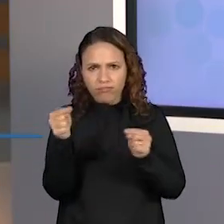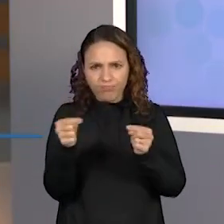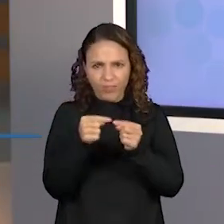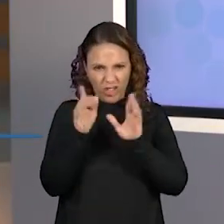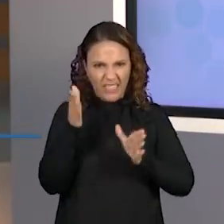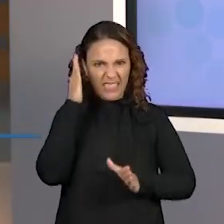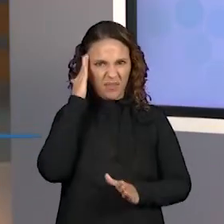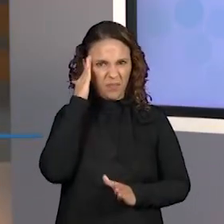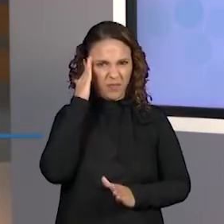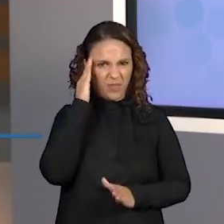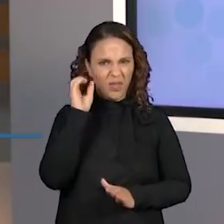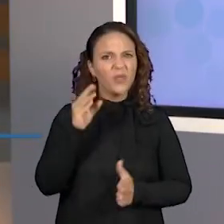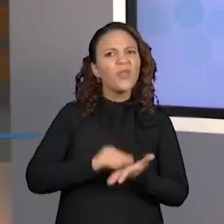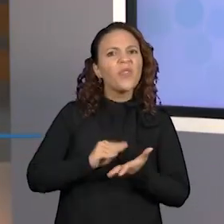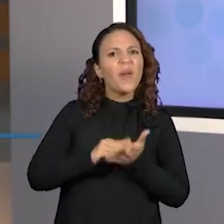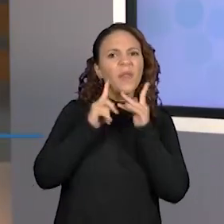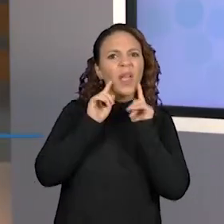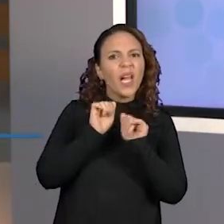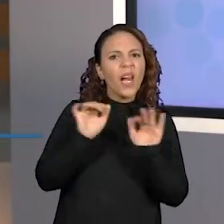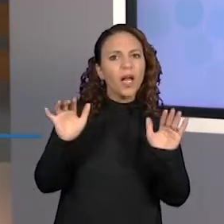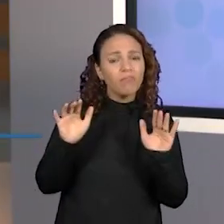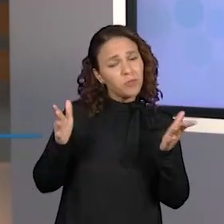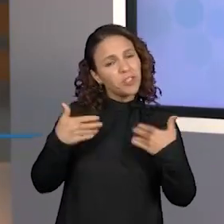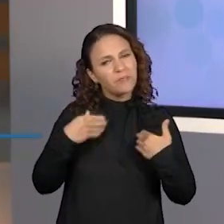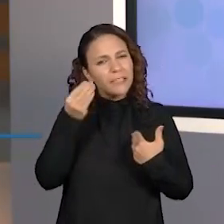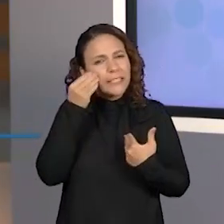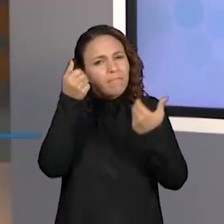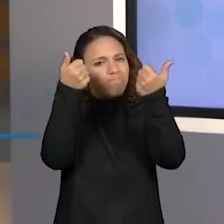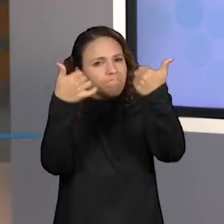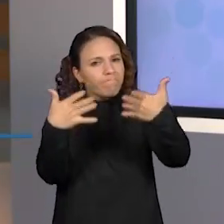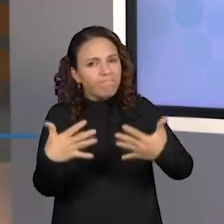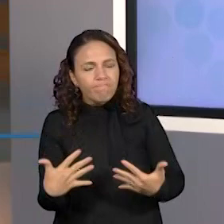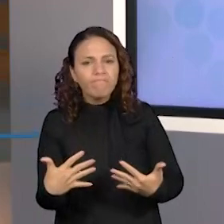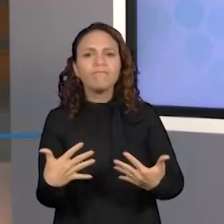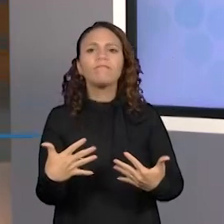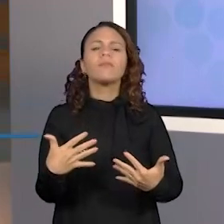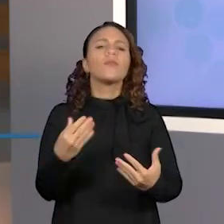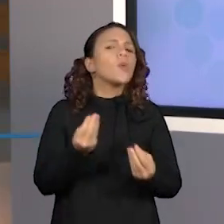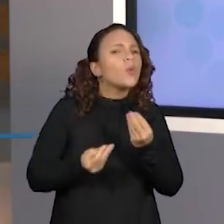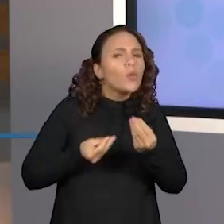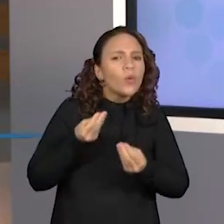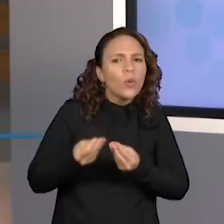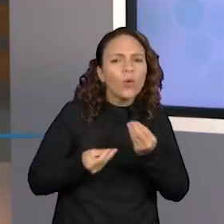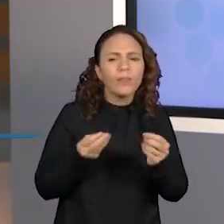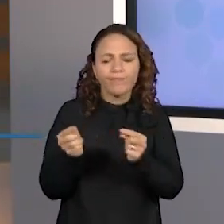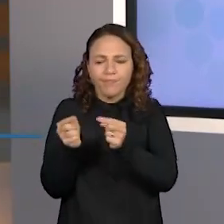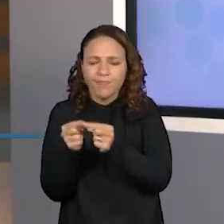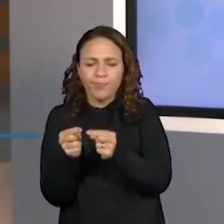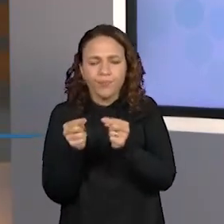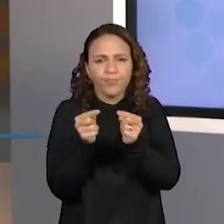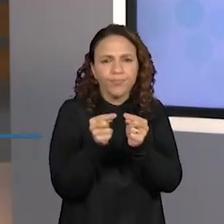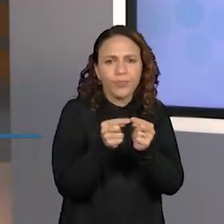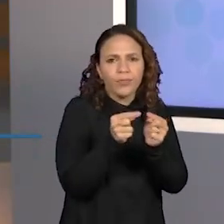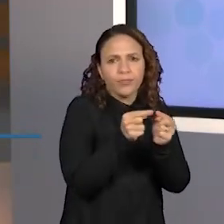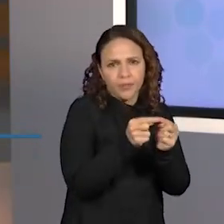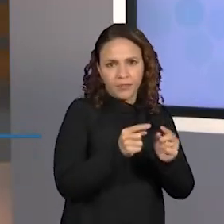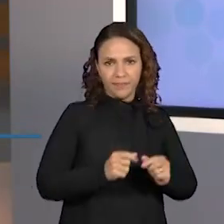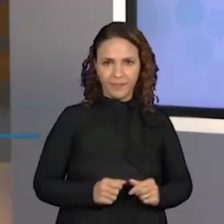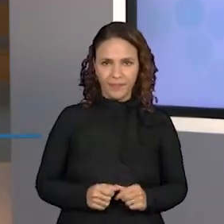iremos falar um pouco a respeito disso, de como utilizar os pontos corretamente e para que cada ponto